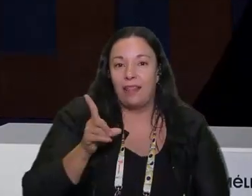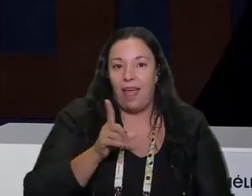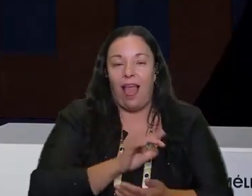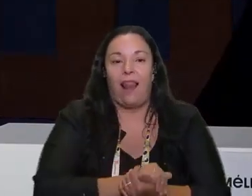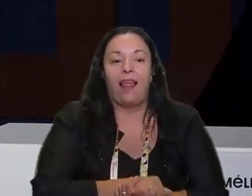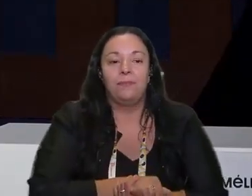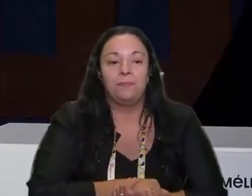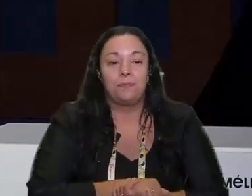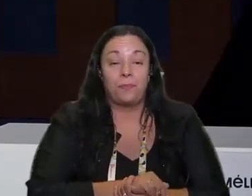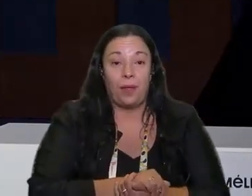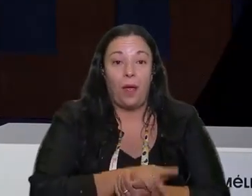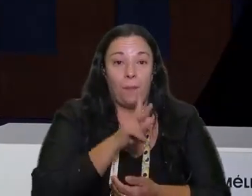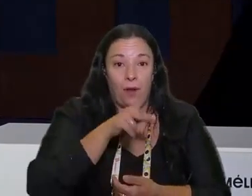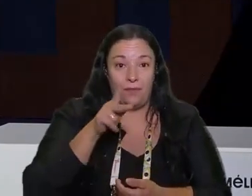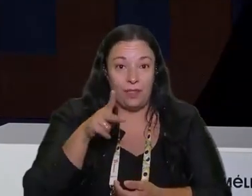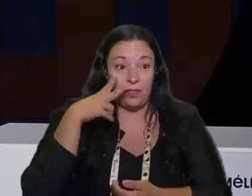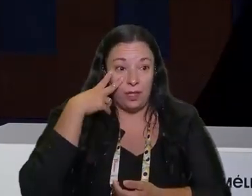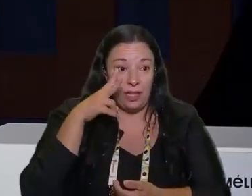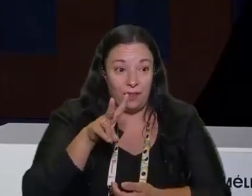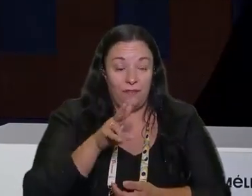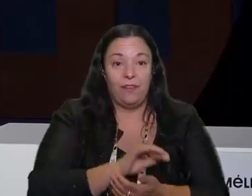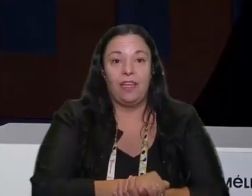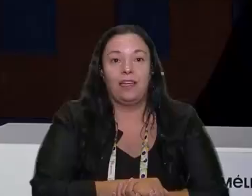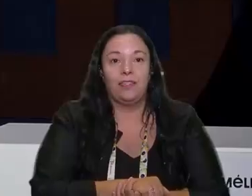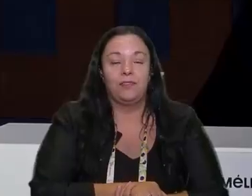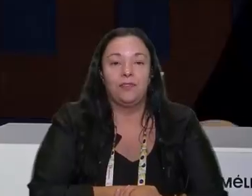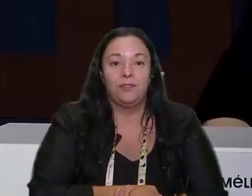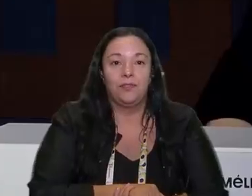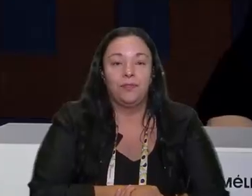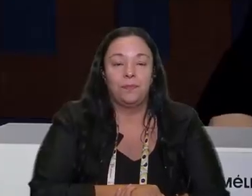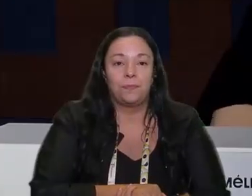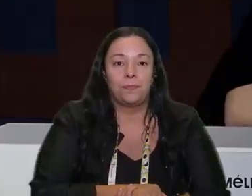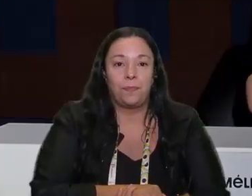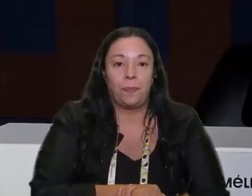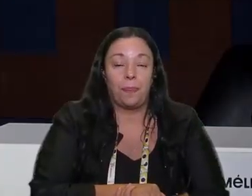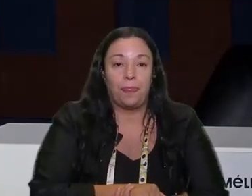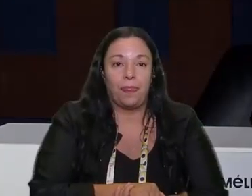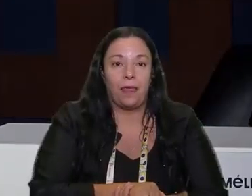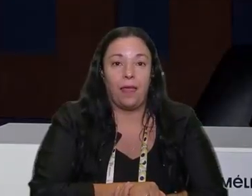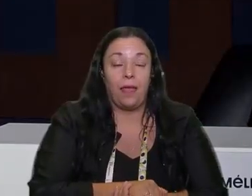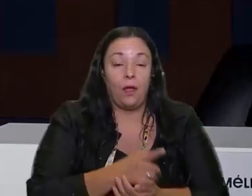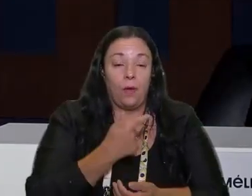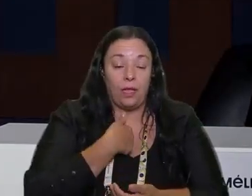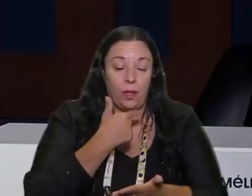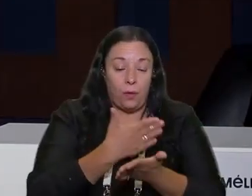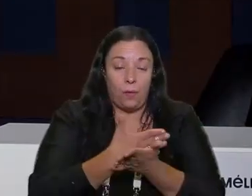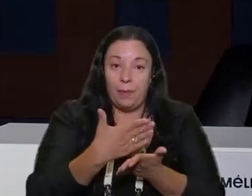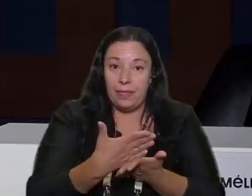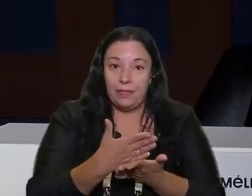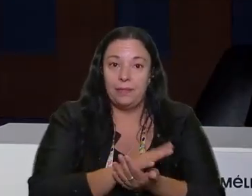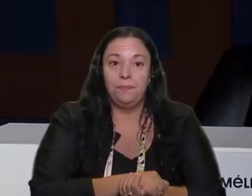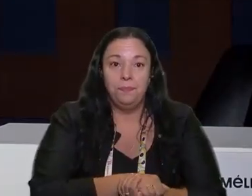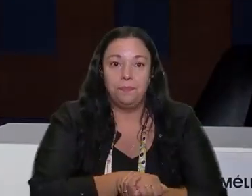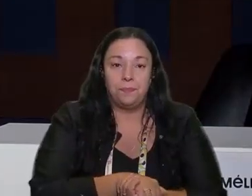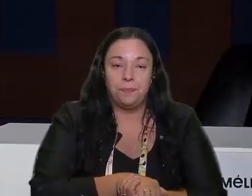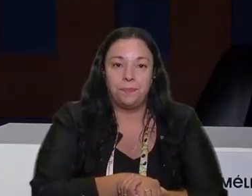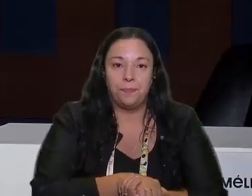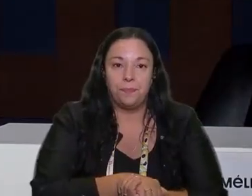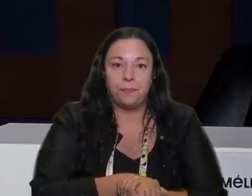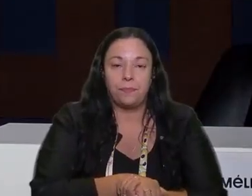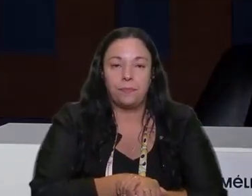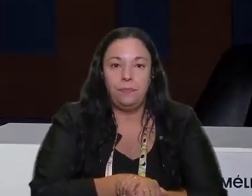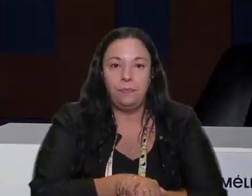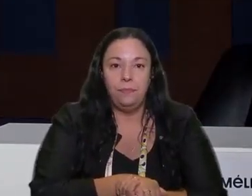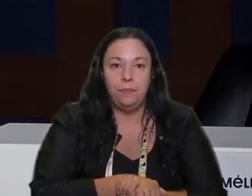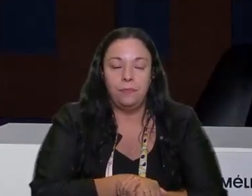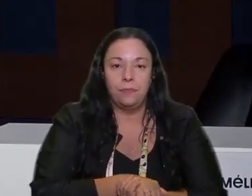como professora, vejo se repetindo desde a minha época. E quando eu comecei, eu